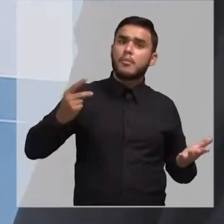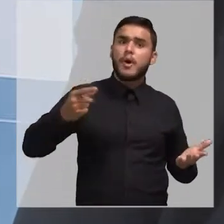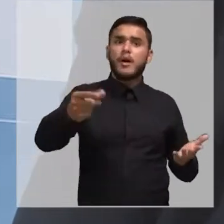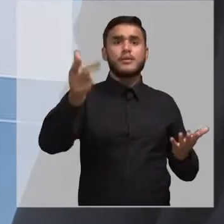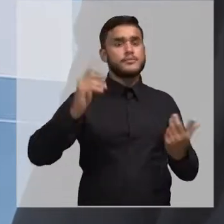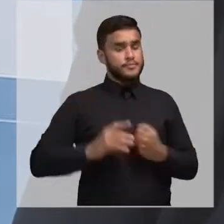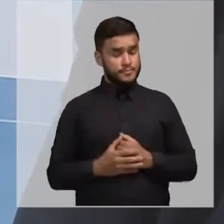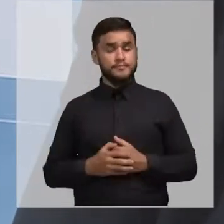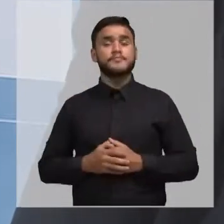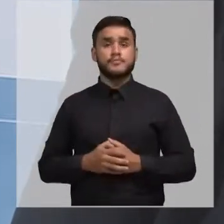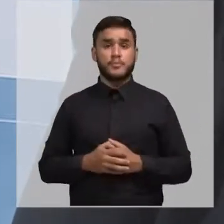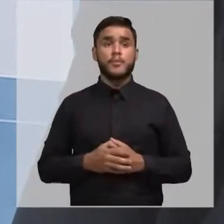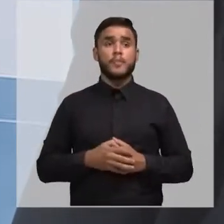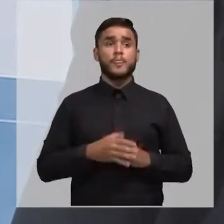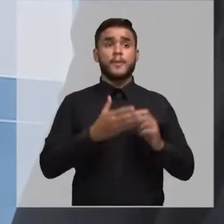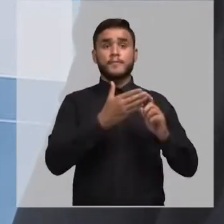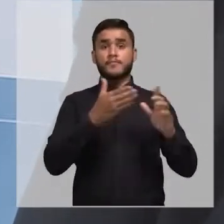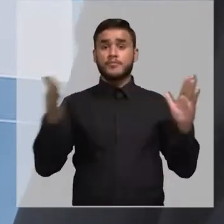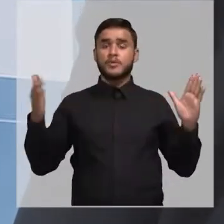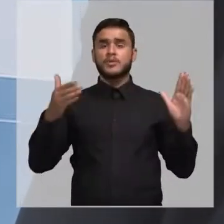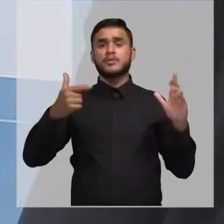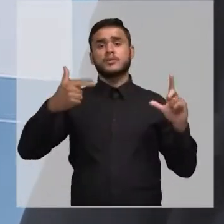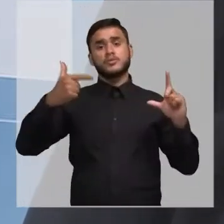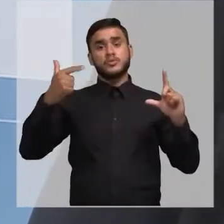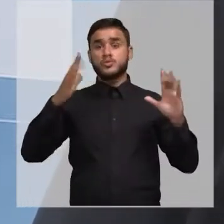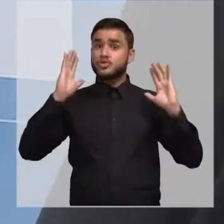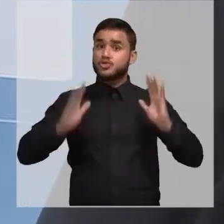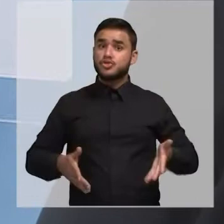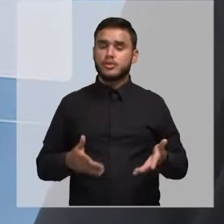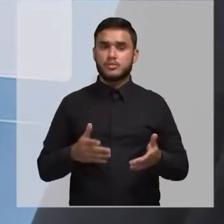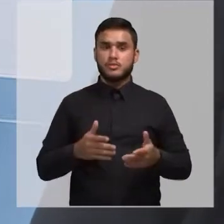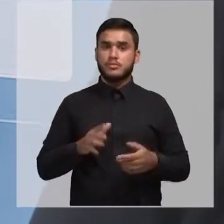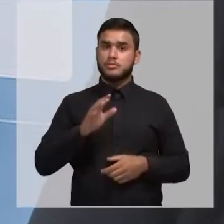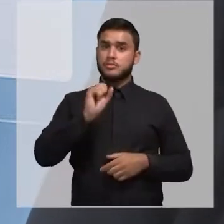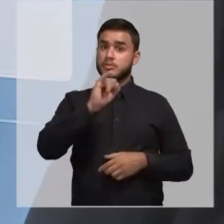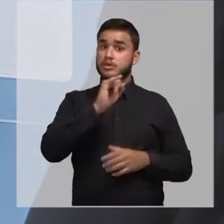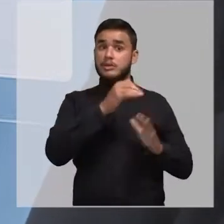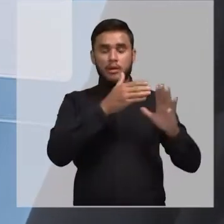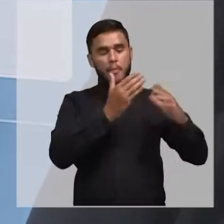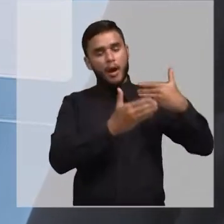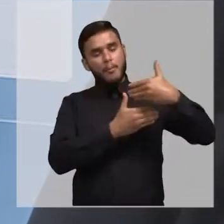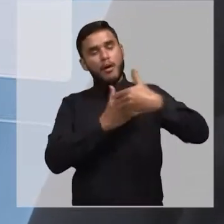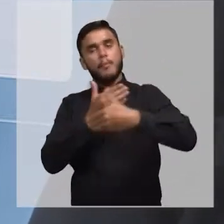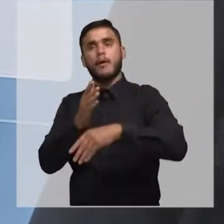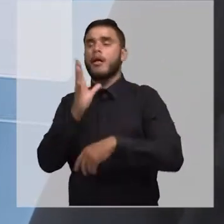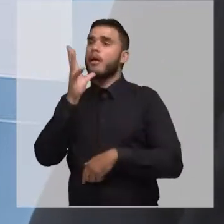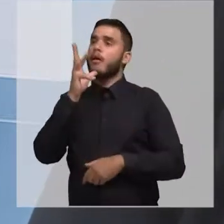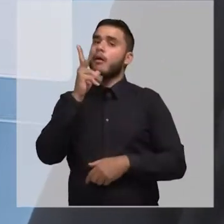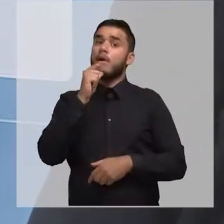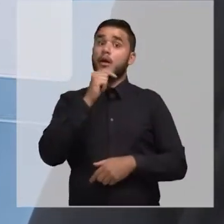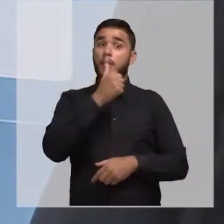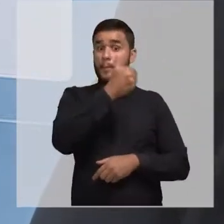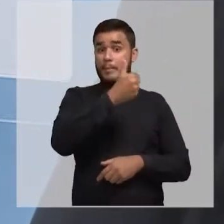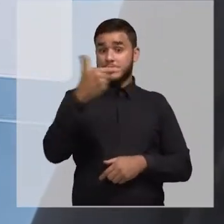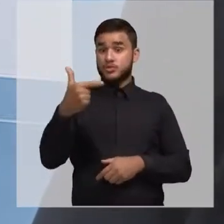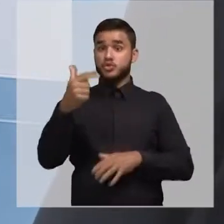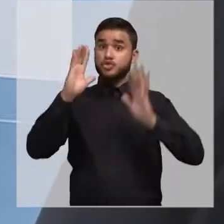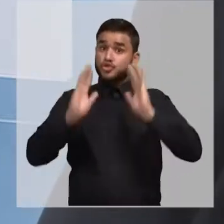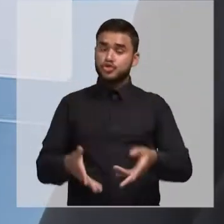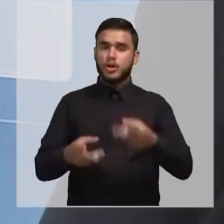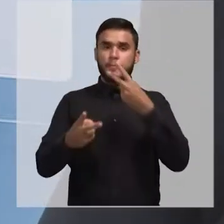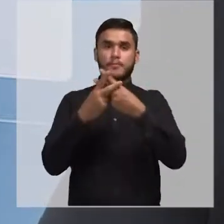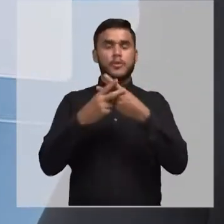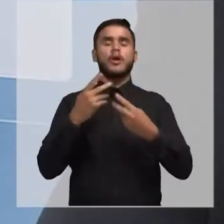instância e do transitado julgado é o seguinte: no transitado julgado você jamais será preso. E a segunda instância permite que você seja preso e que você continue